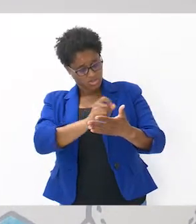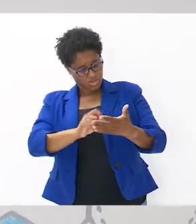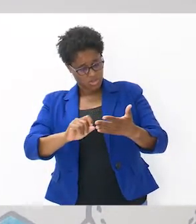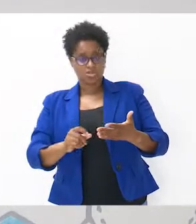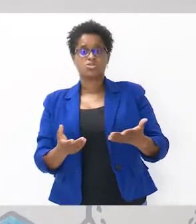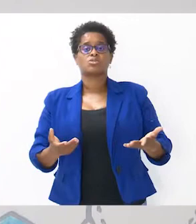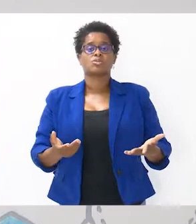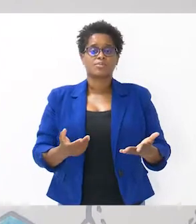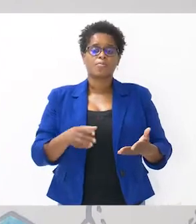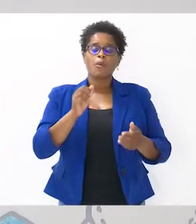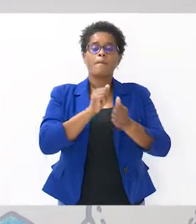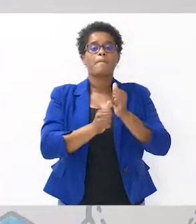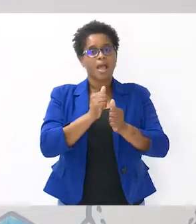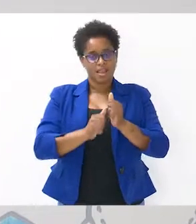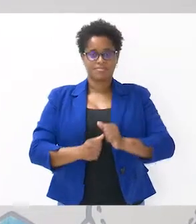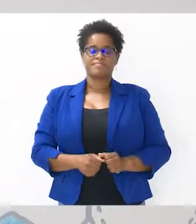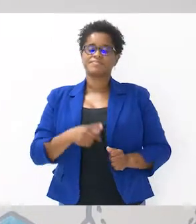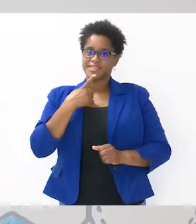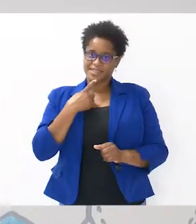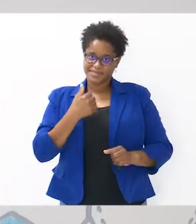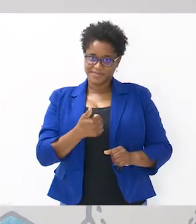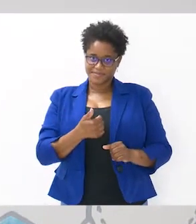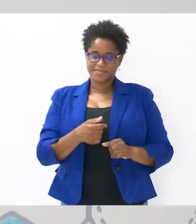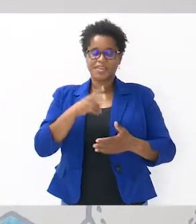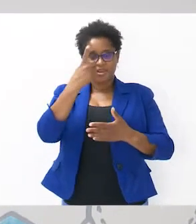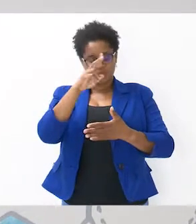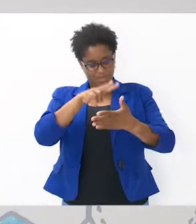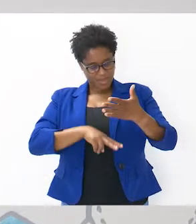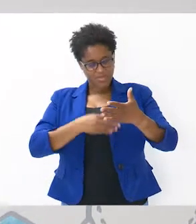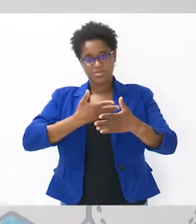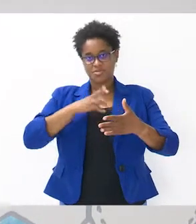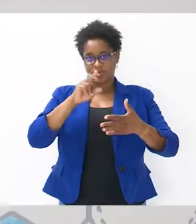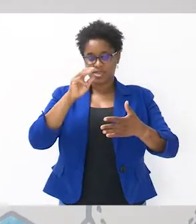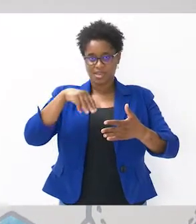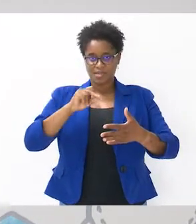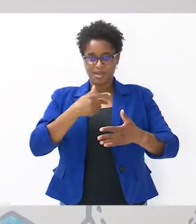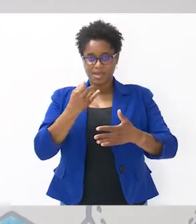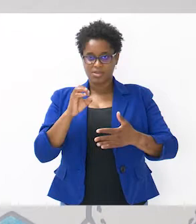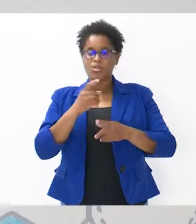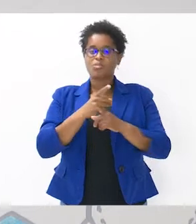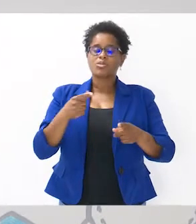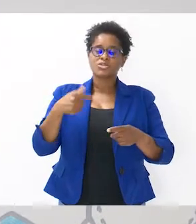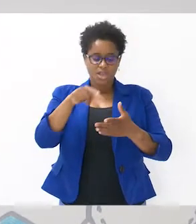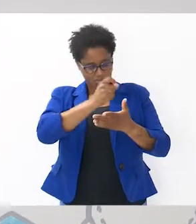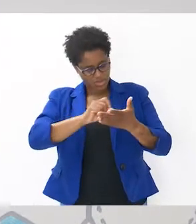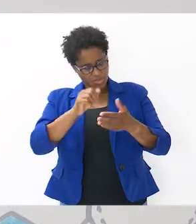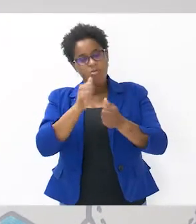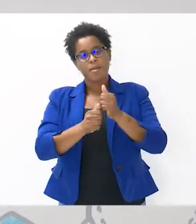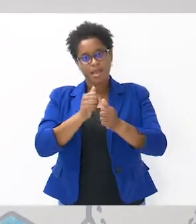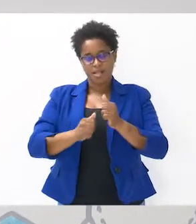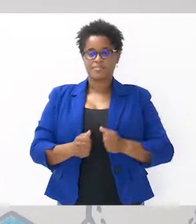no papel, certo? É um texto dramático porque está escrito no